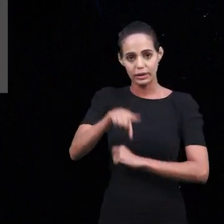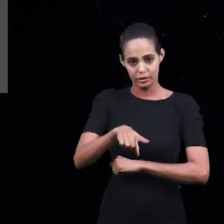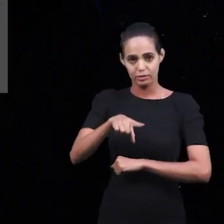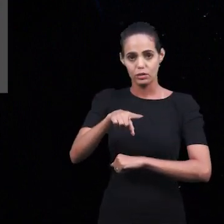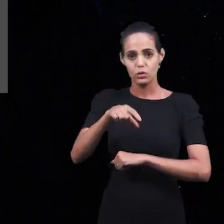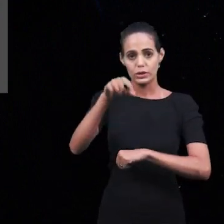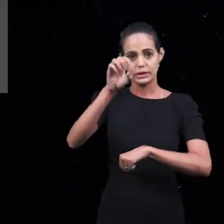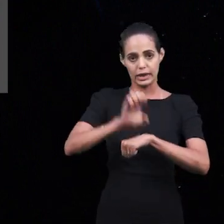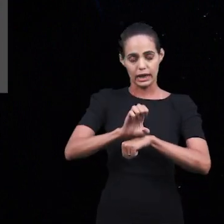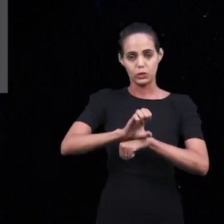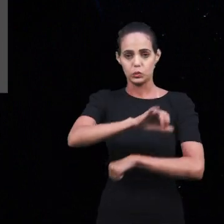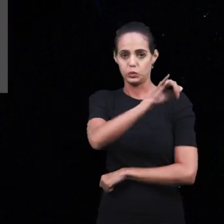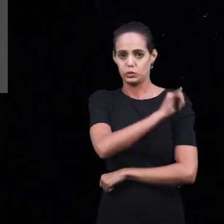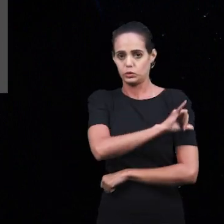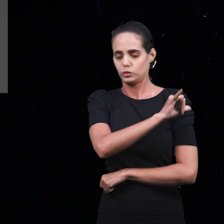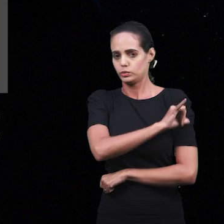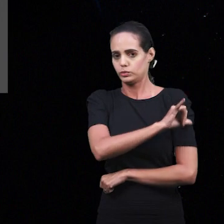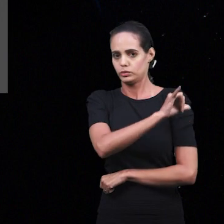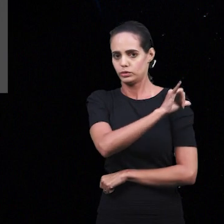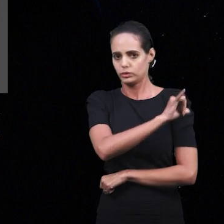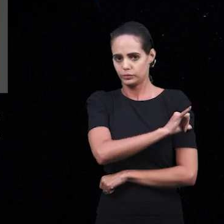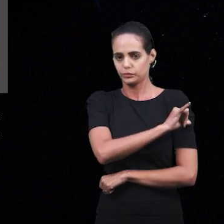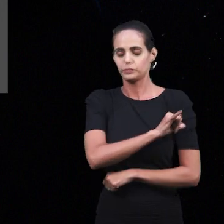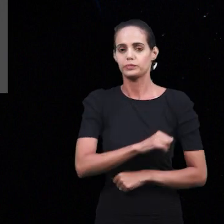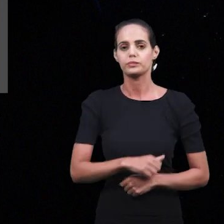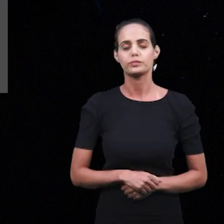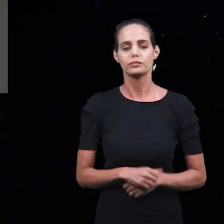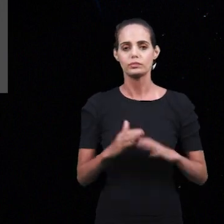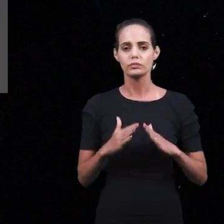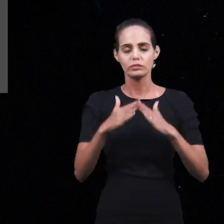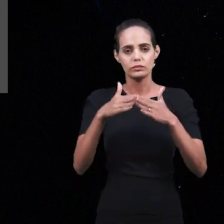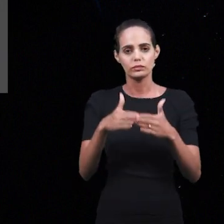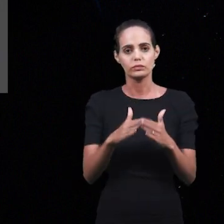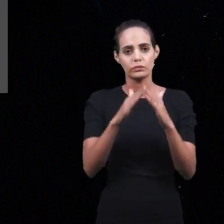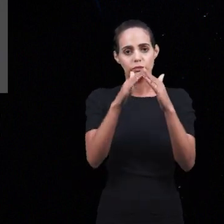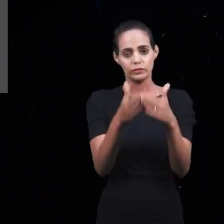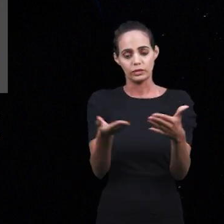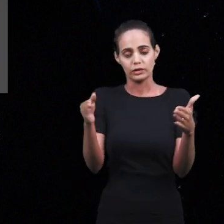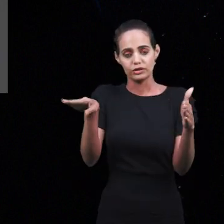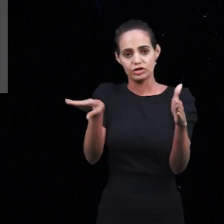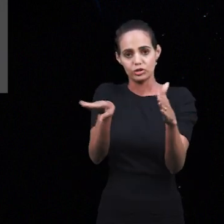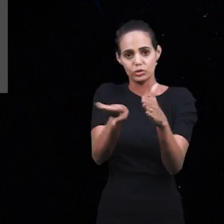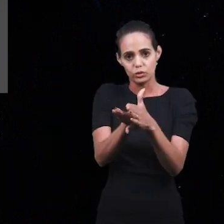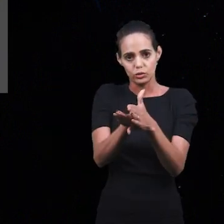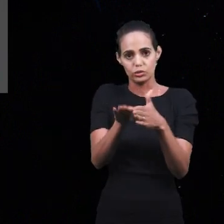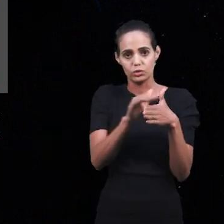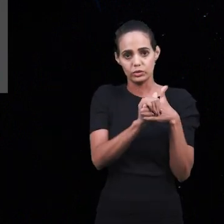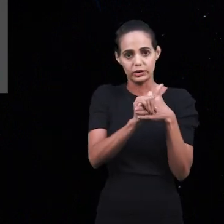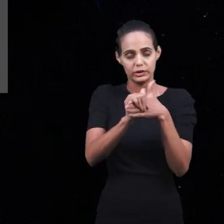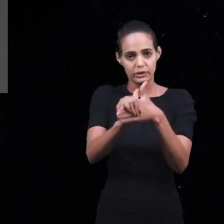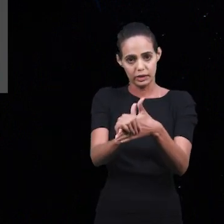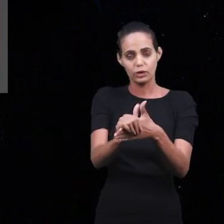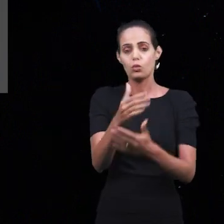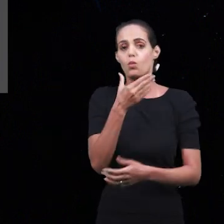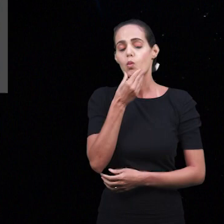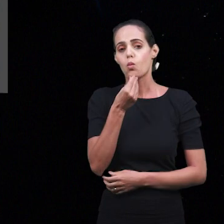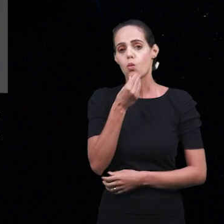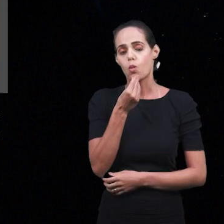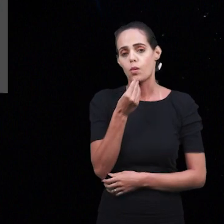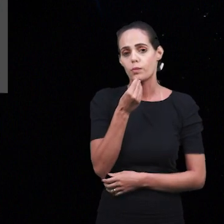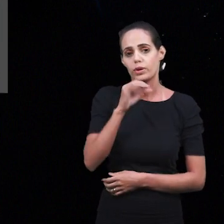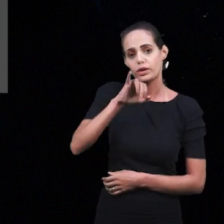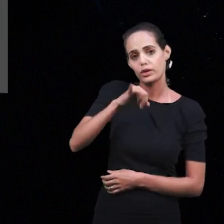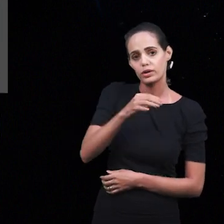no mesmo navio que viajou Salomão Luiz Ginsburg. Foram hospedados e guiados por José Luiz Fernandes